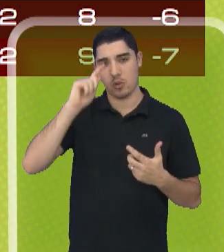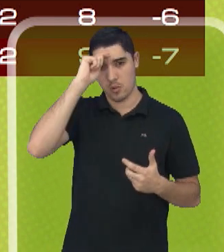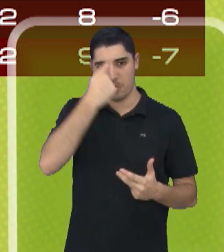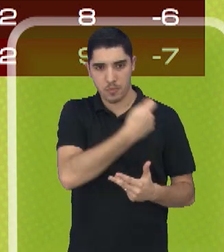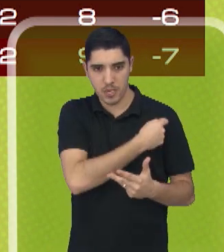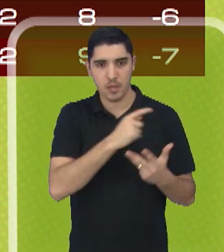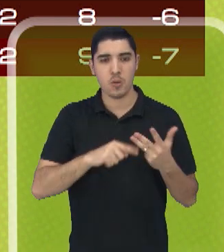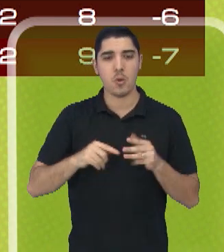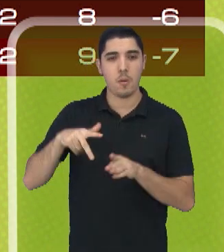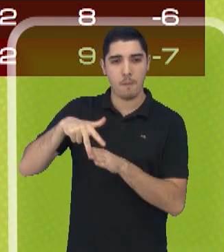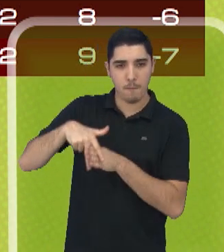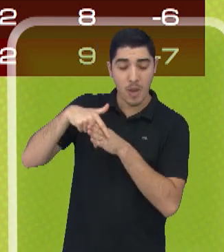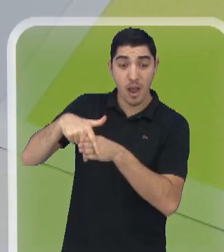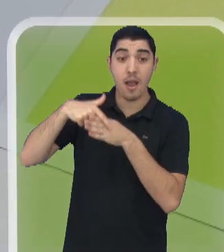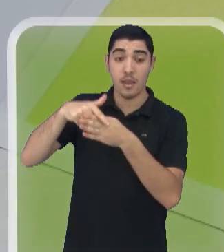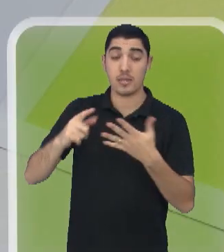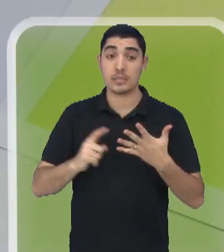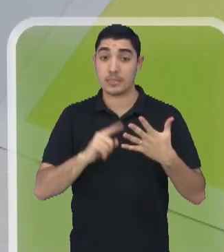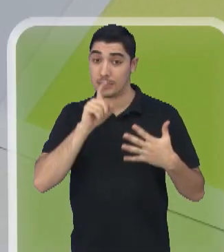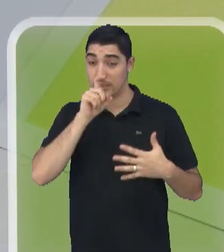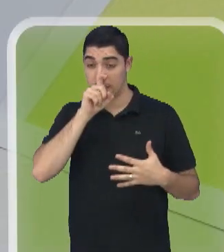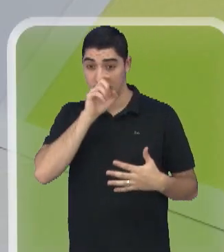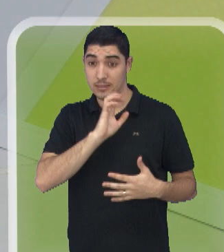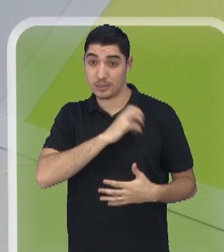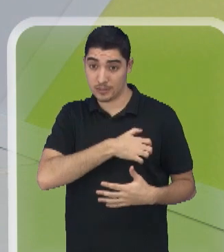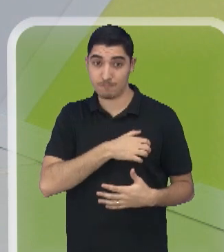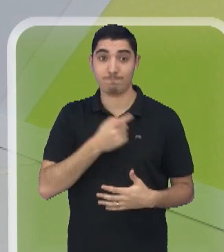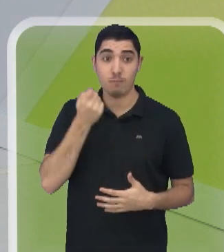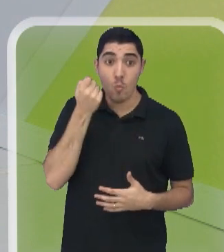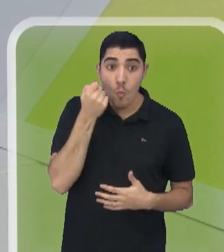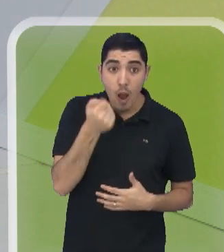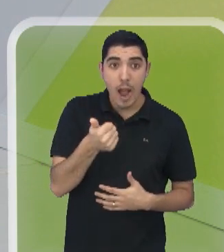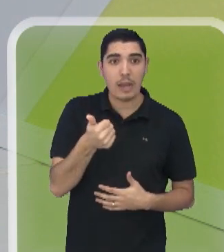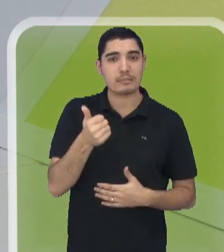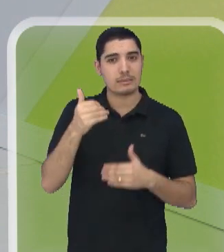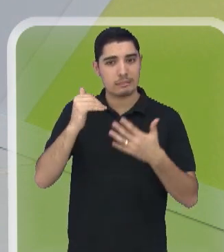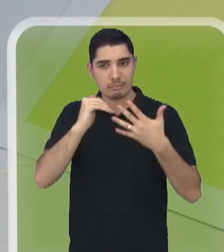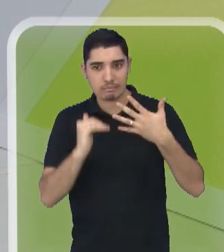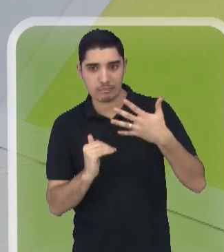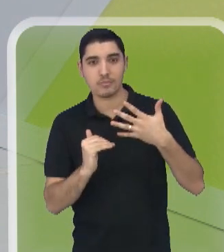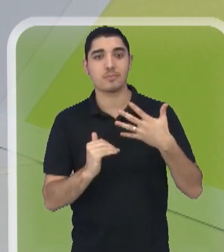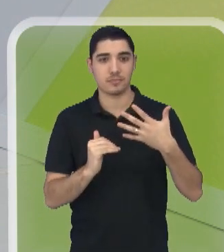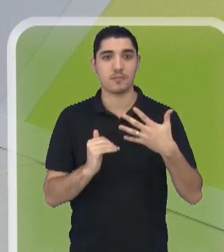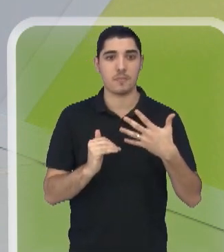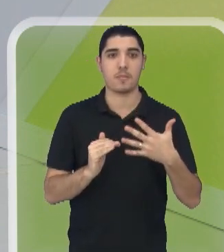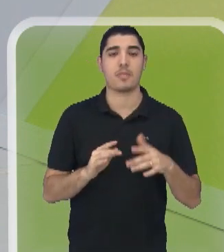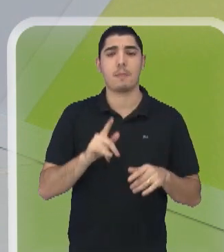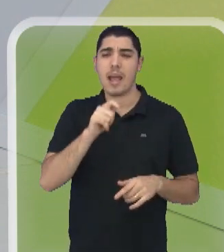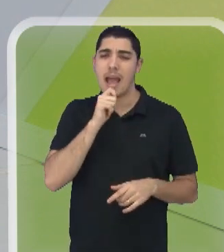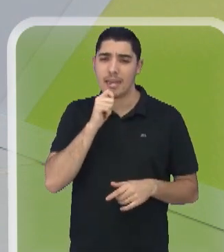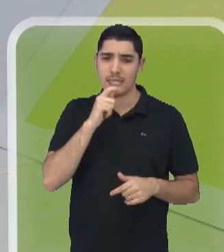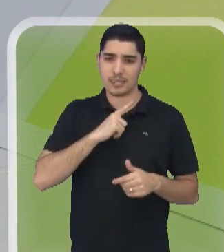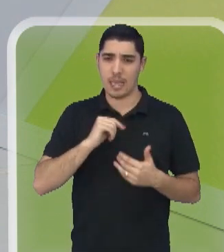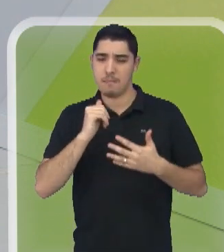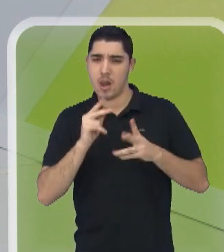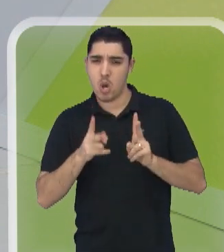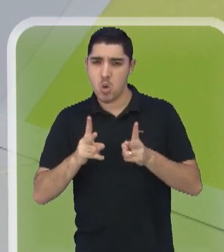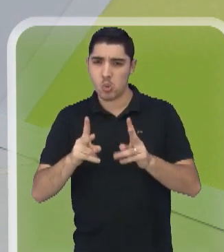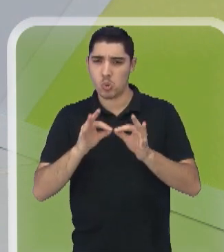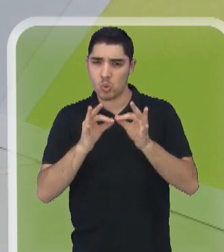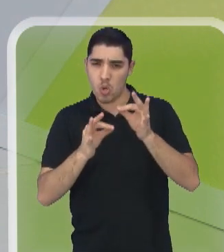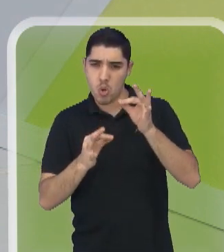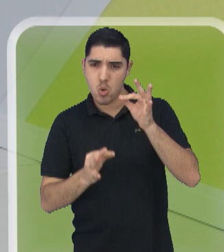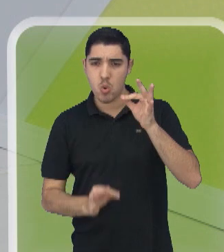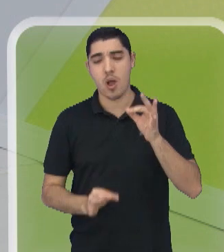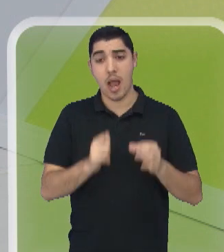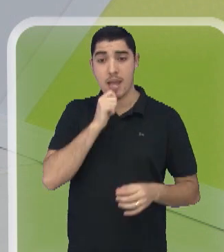José, perto da zona da degola, Votuporanguense, Sertãozinho, seriam hoje os dois rebaixados, mas tem muita coisa para acontecer ainda dentro